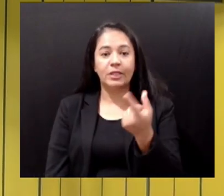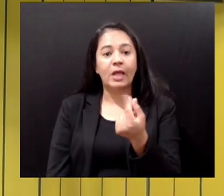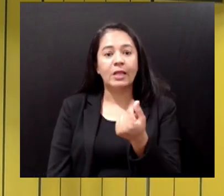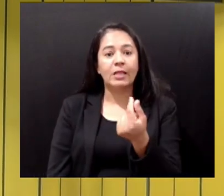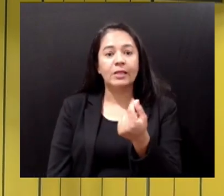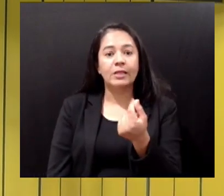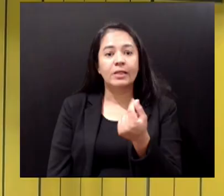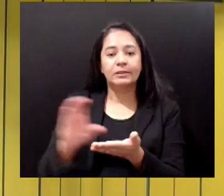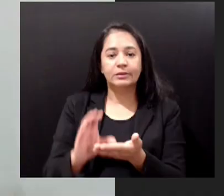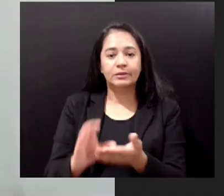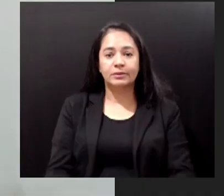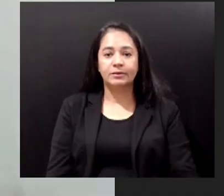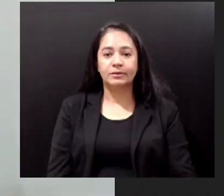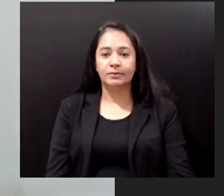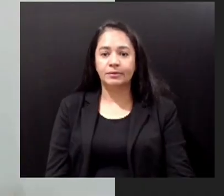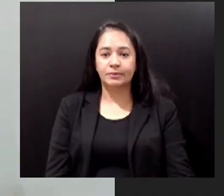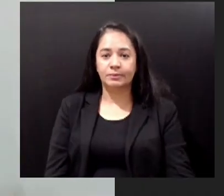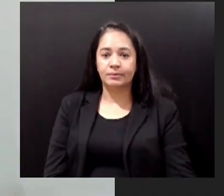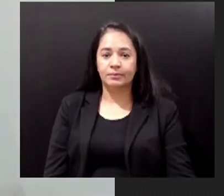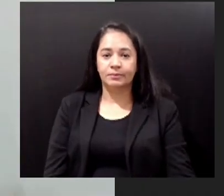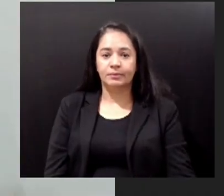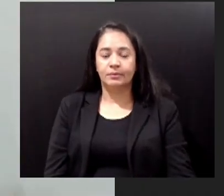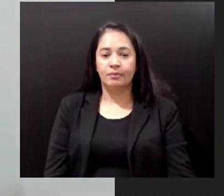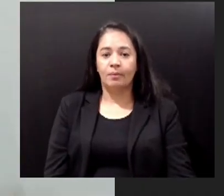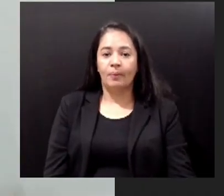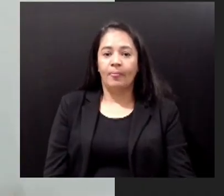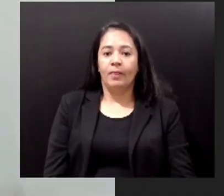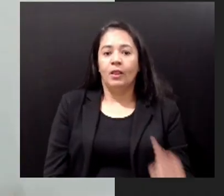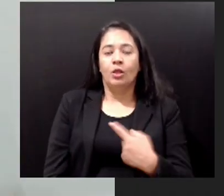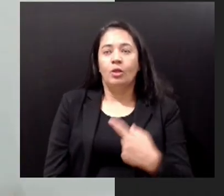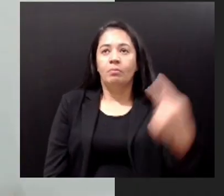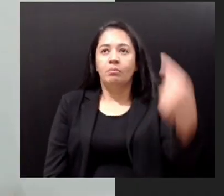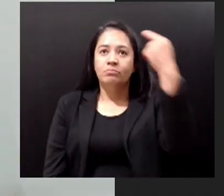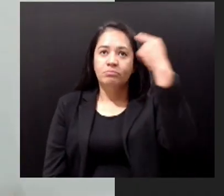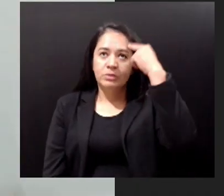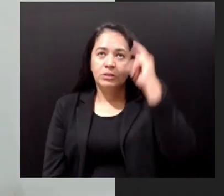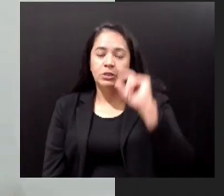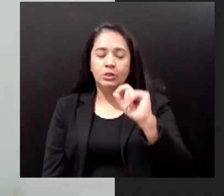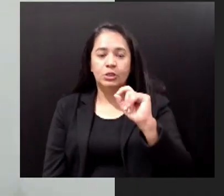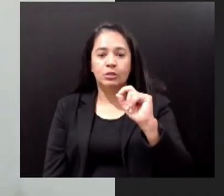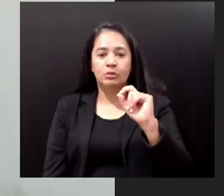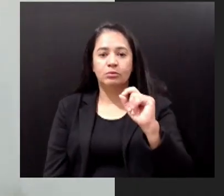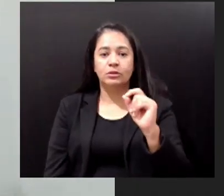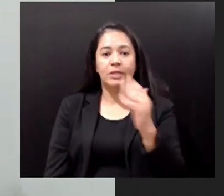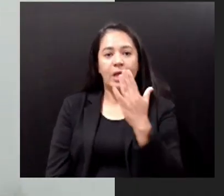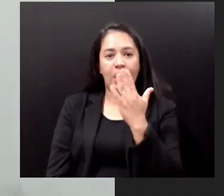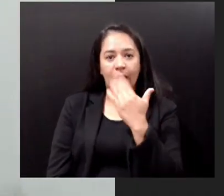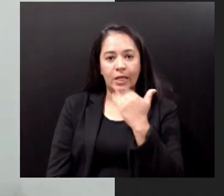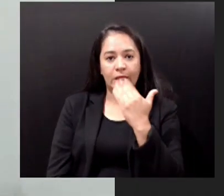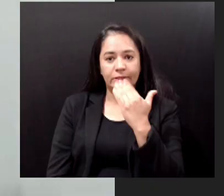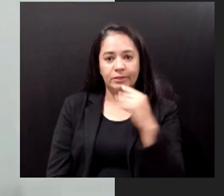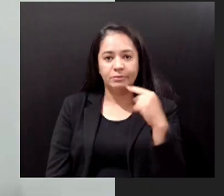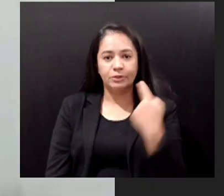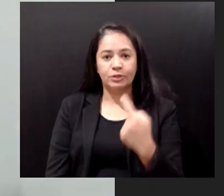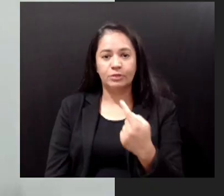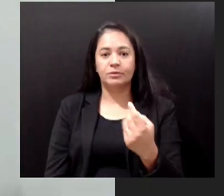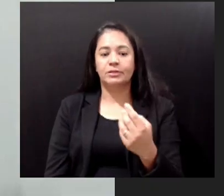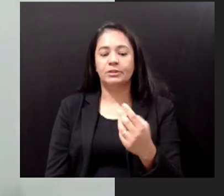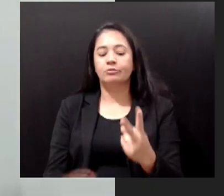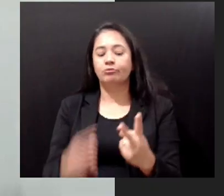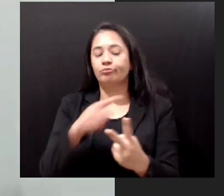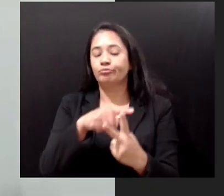pensões? Quando nós pensamos, Rúbia, em alimentos, nós temos dois pressupostos: